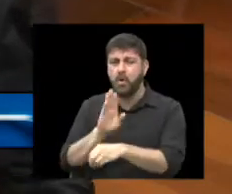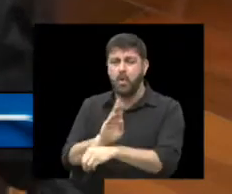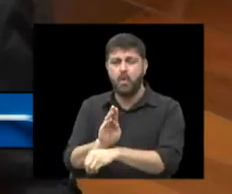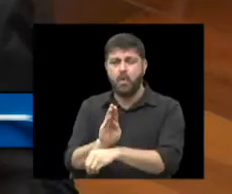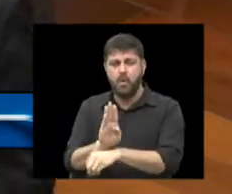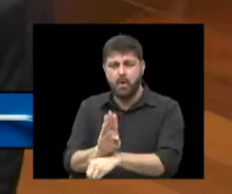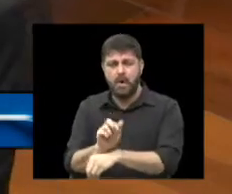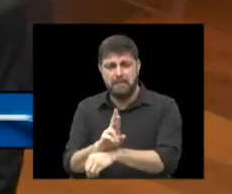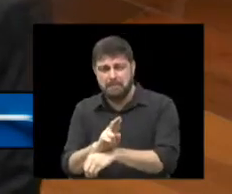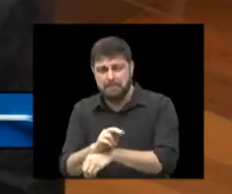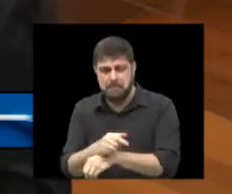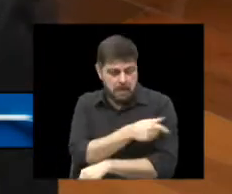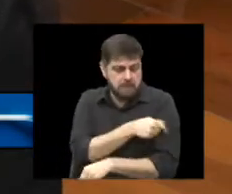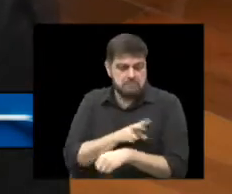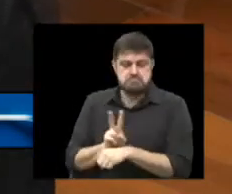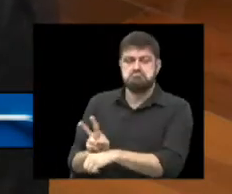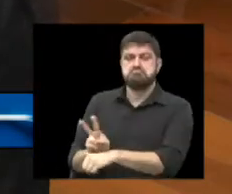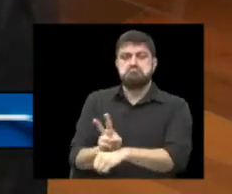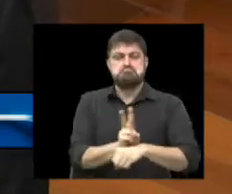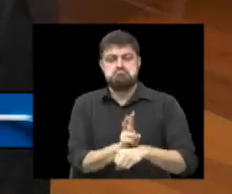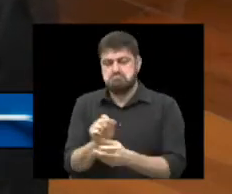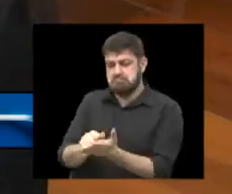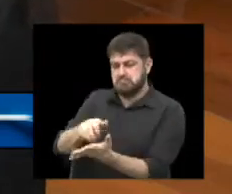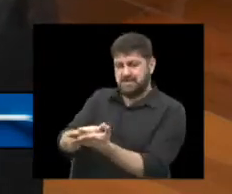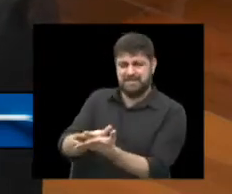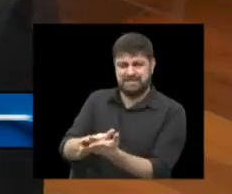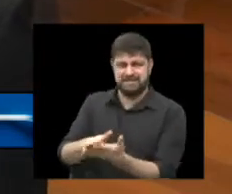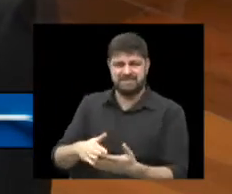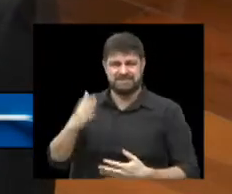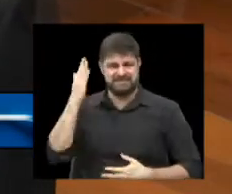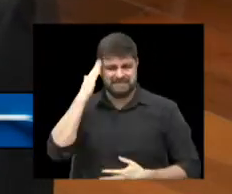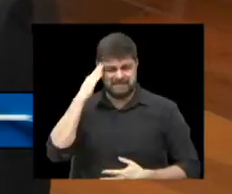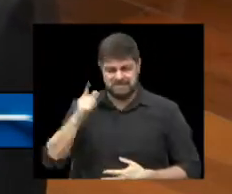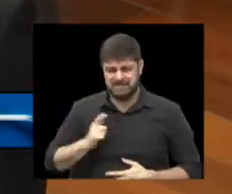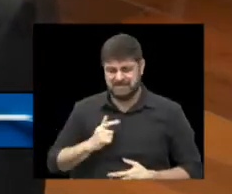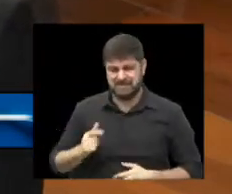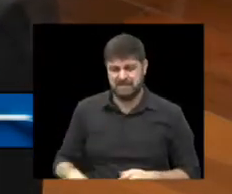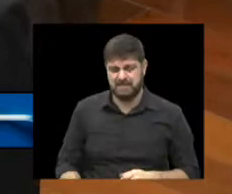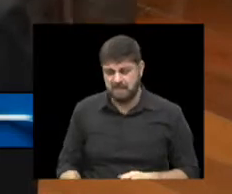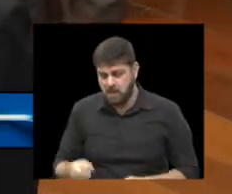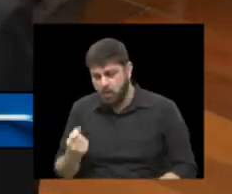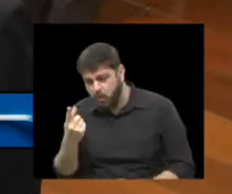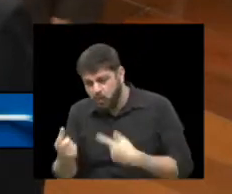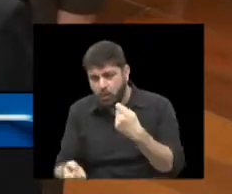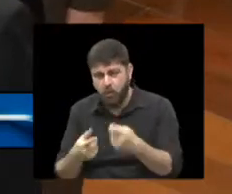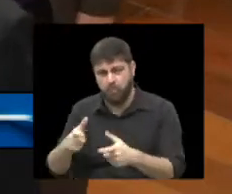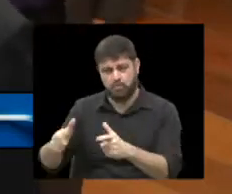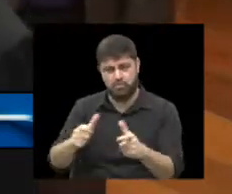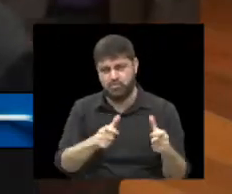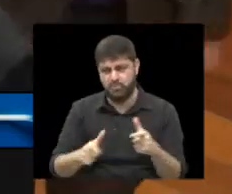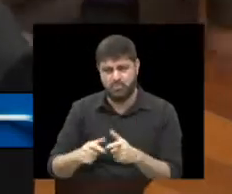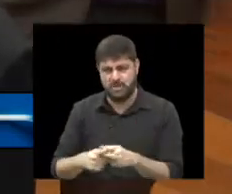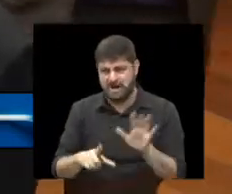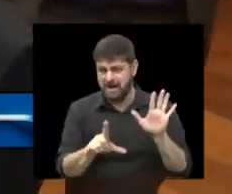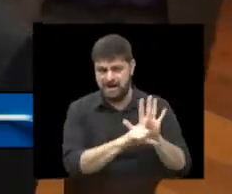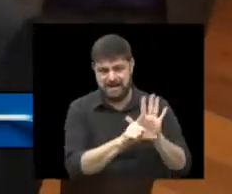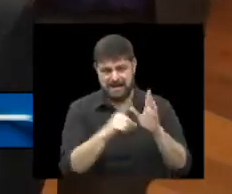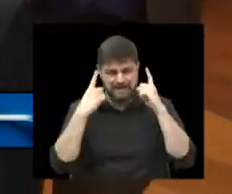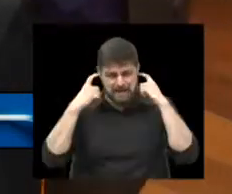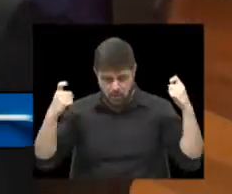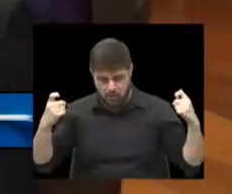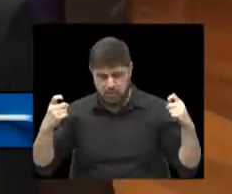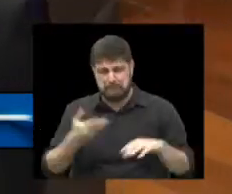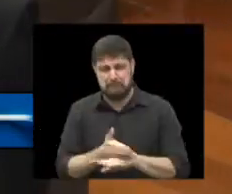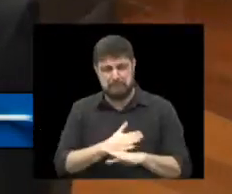é a razão? E a gente sabe que é uma minoria dos estabelecimentos que desrespeita a questão da lei do silêncio. A gente é solidário